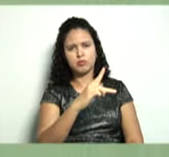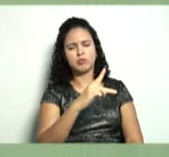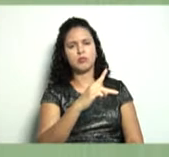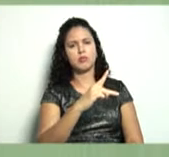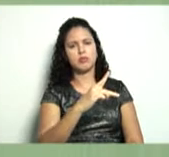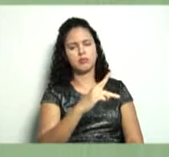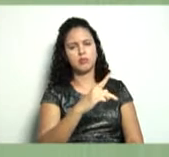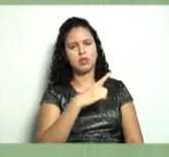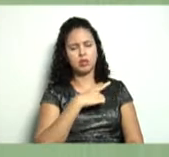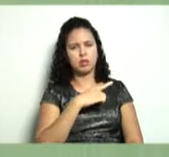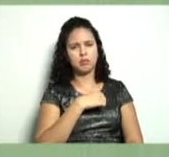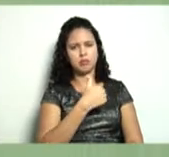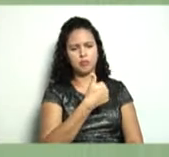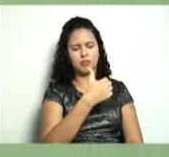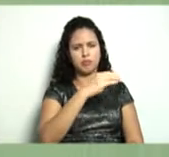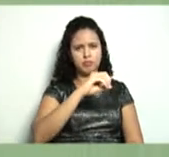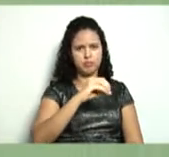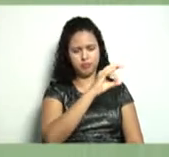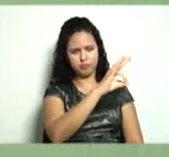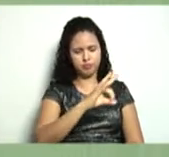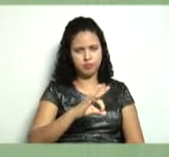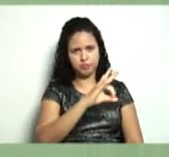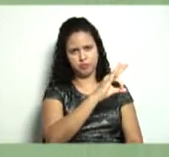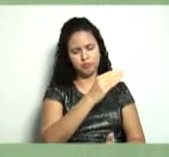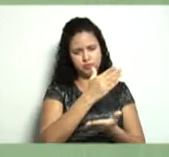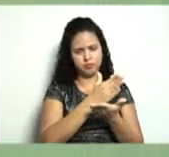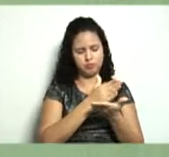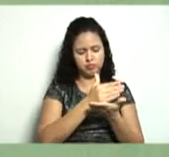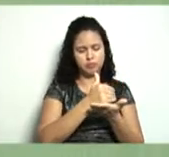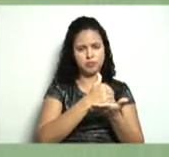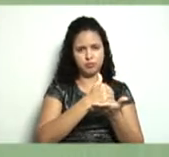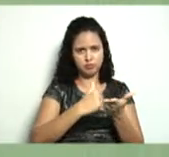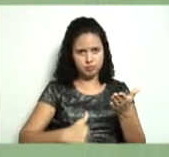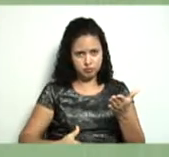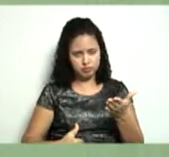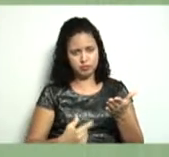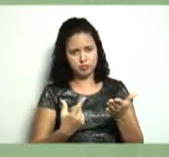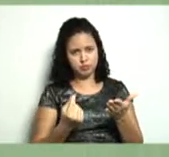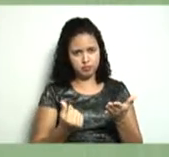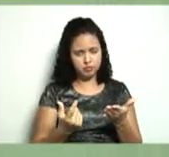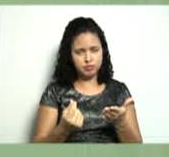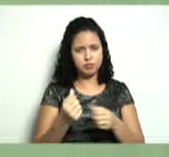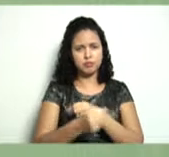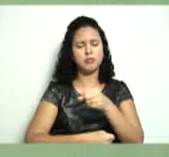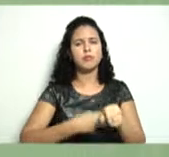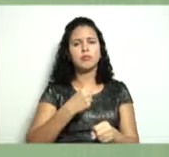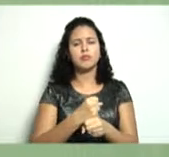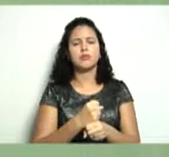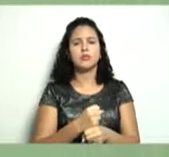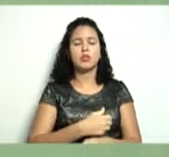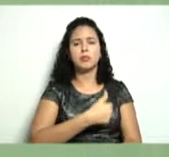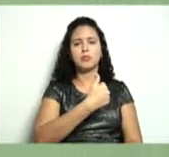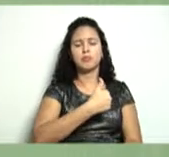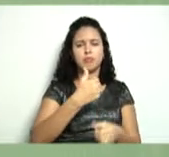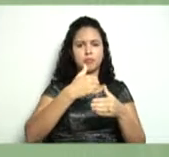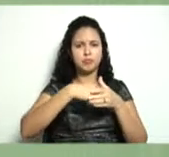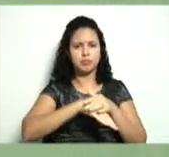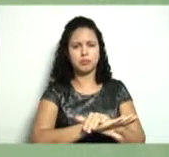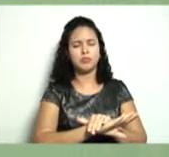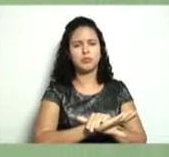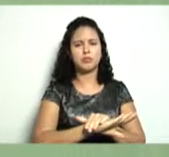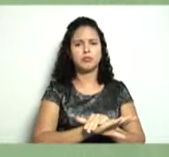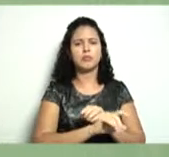menos 10% das sobras líquidas do exercício. Então, o primeiro fundo que nós estamos vendo aqui, que